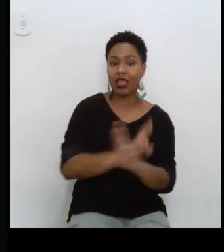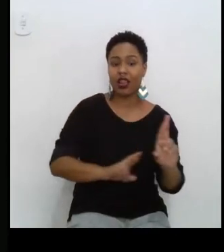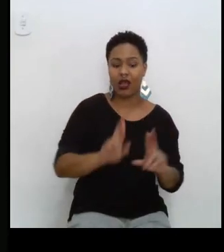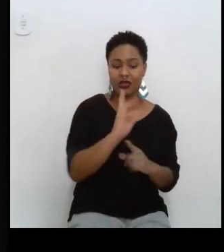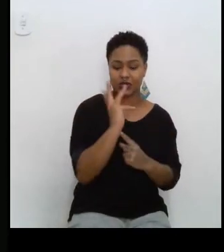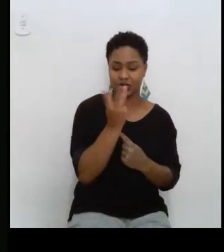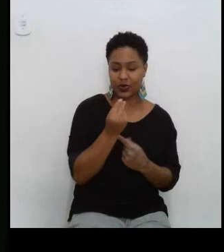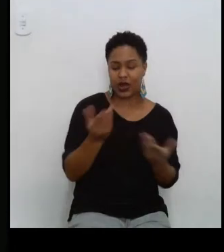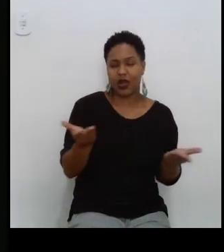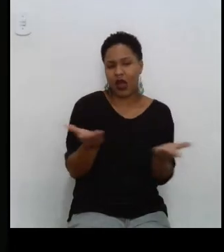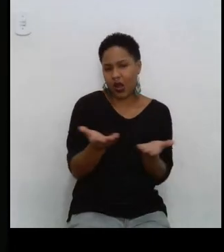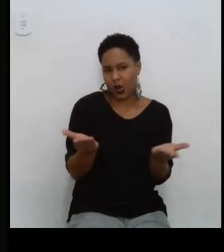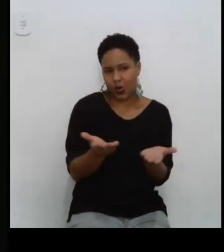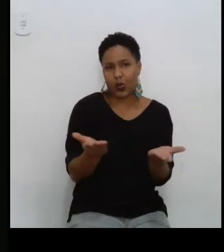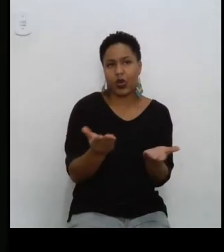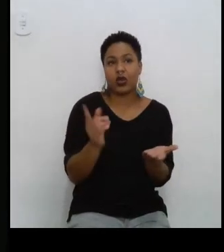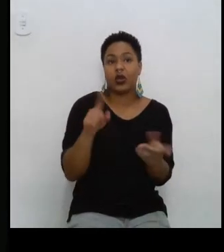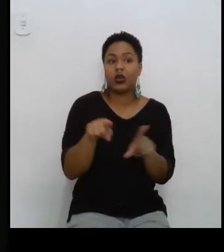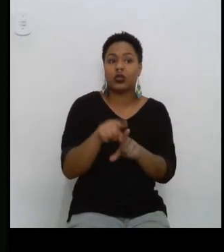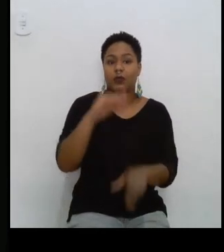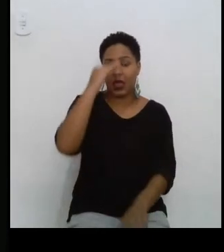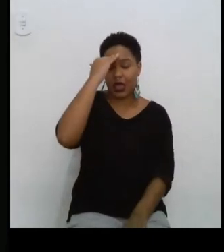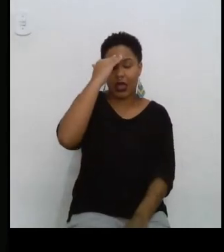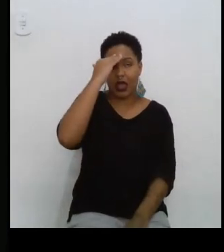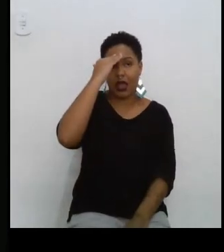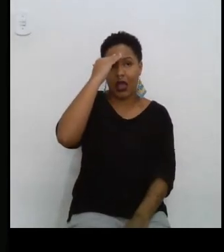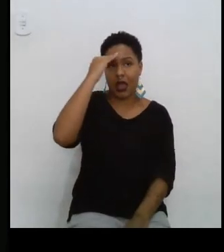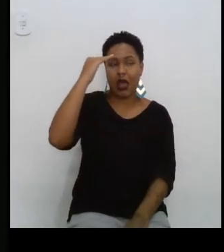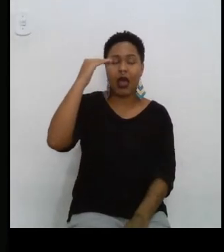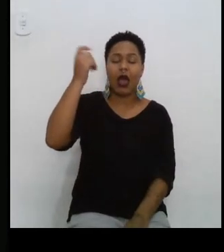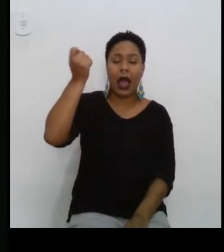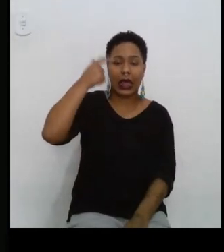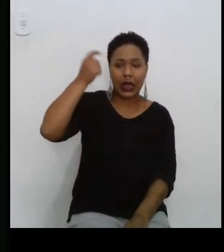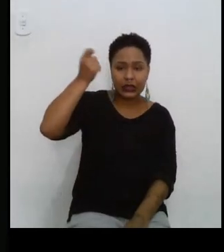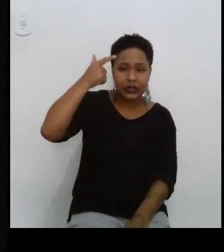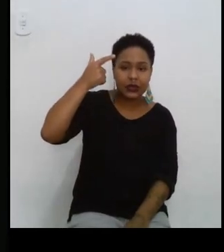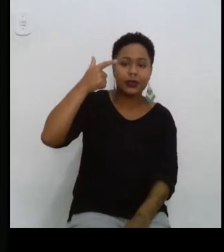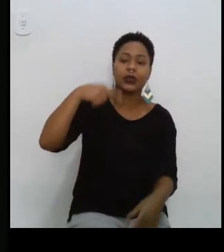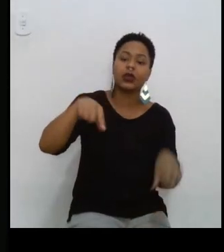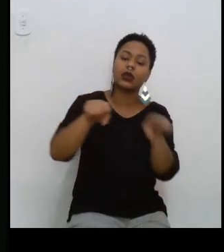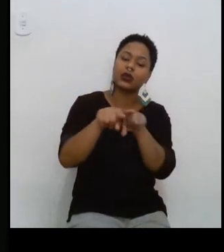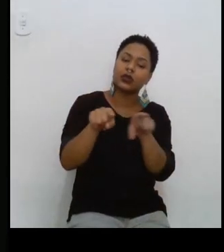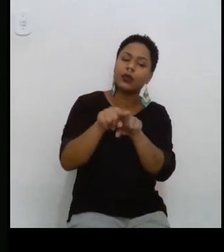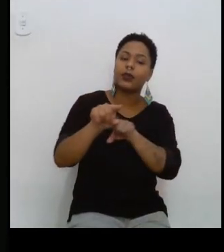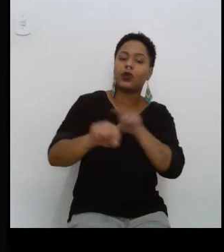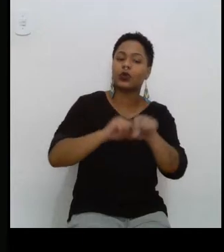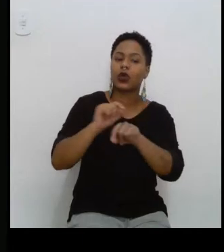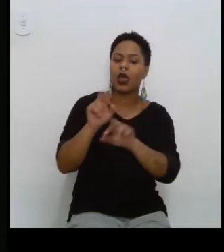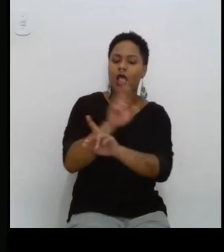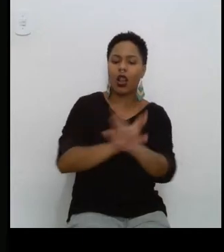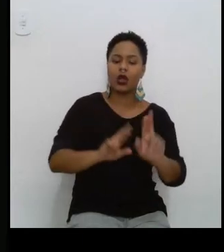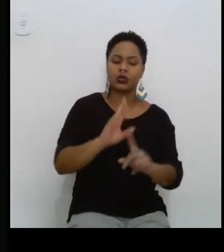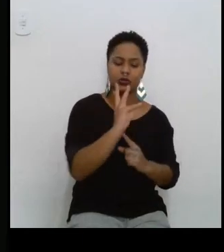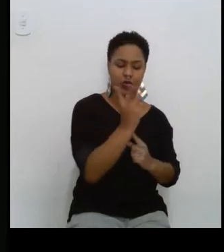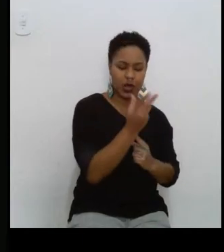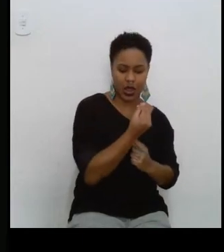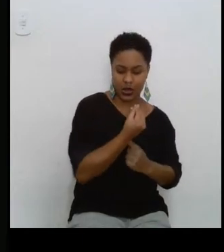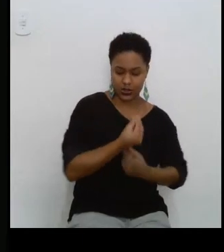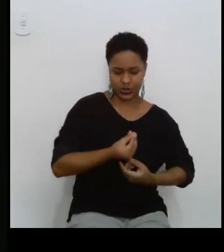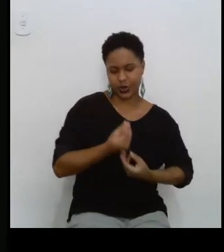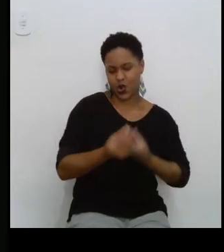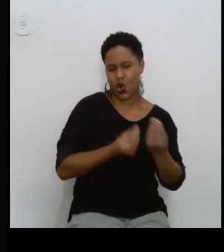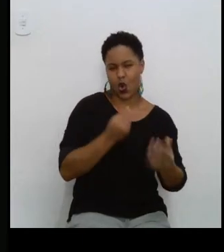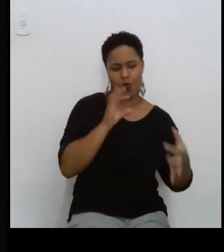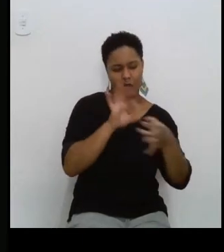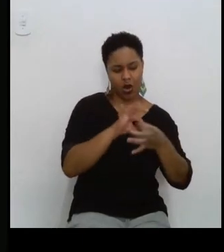arte hoje em dia e com academia e aí pensando especificamente a minha relação né na arte por uma poesia com Literatura e na